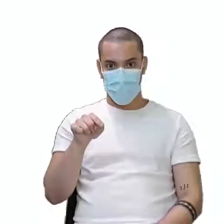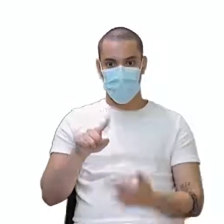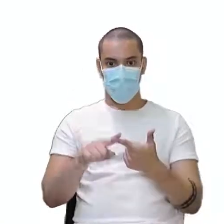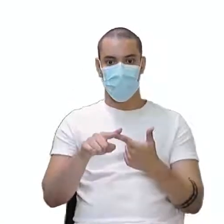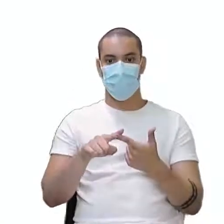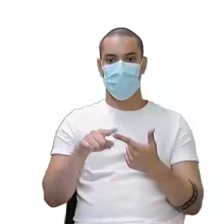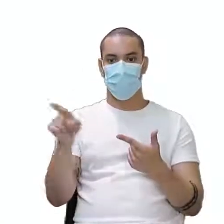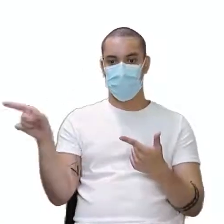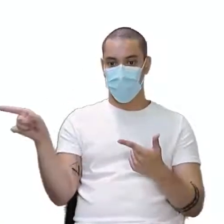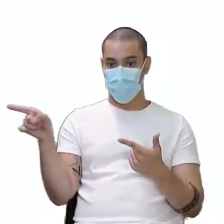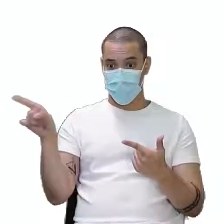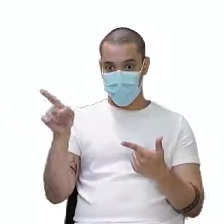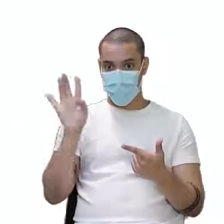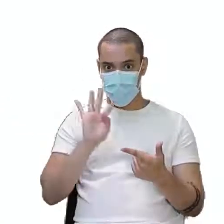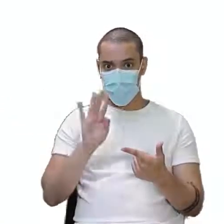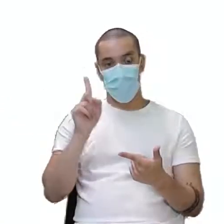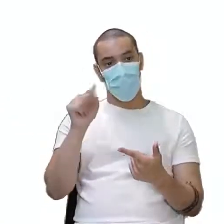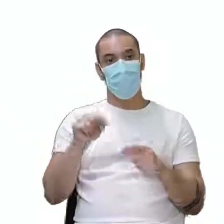É. Mas a